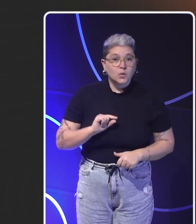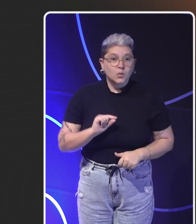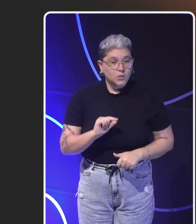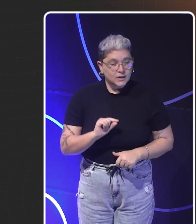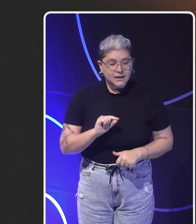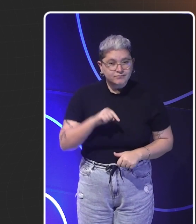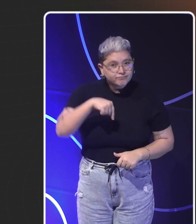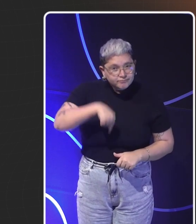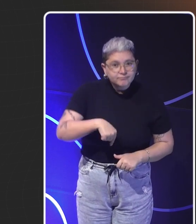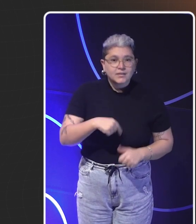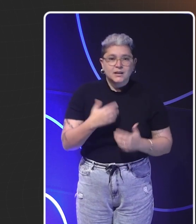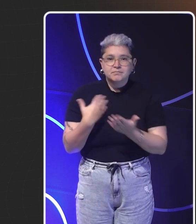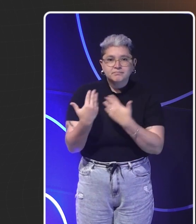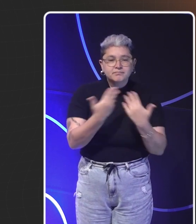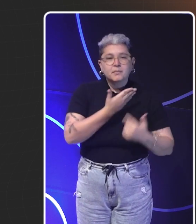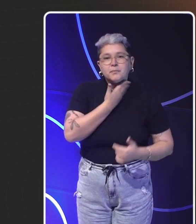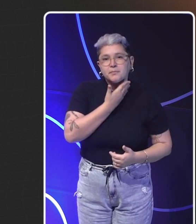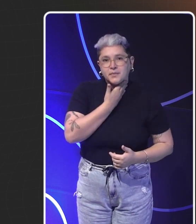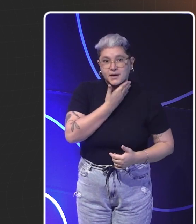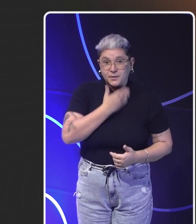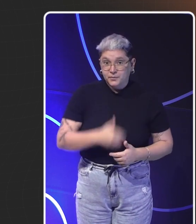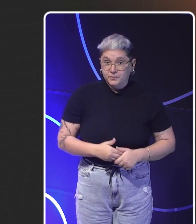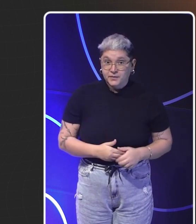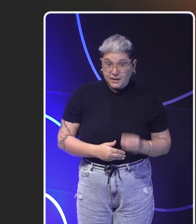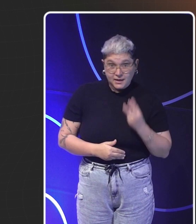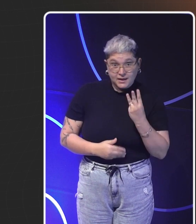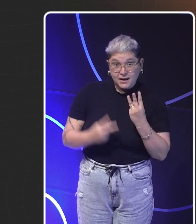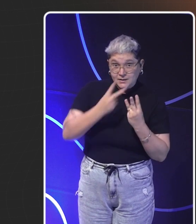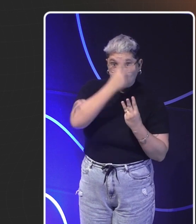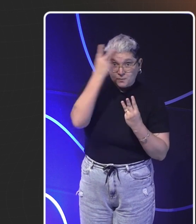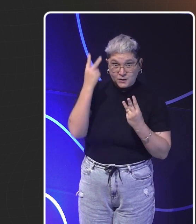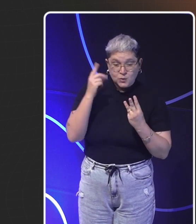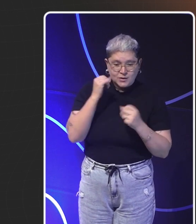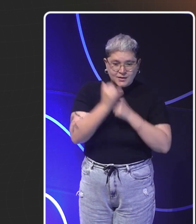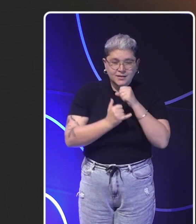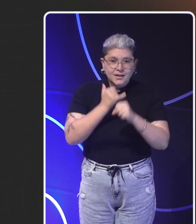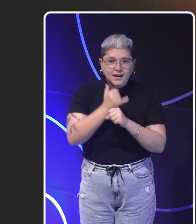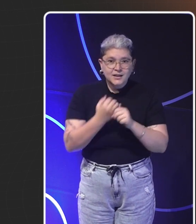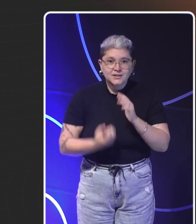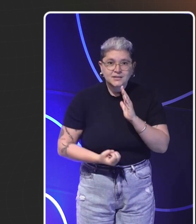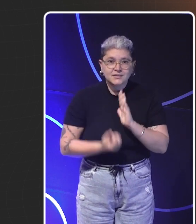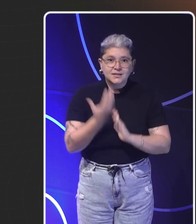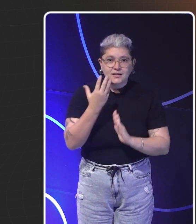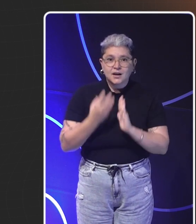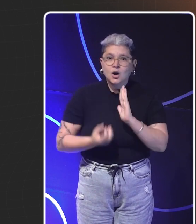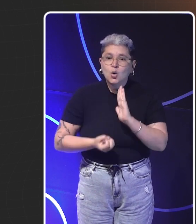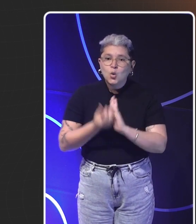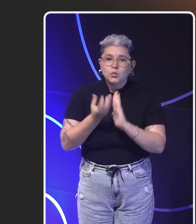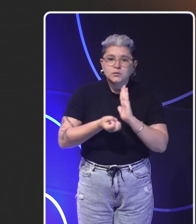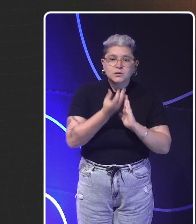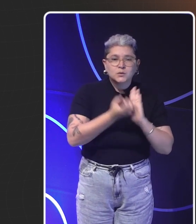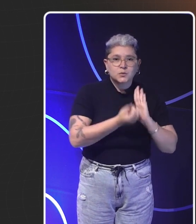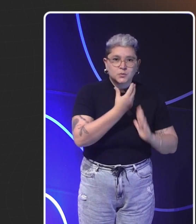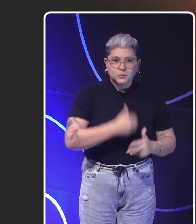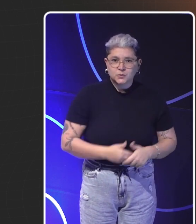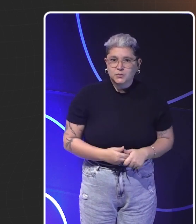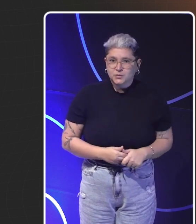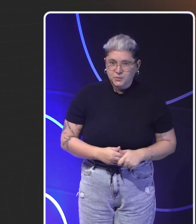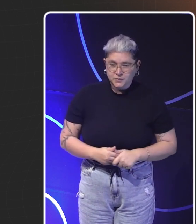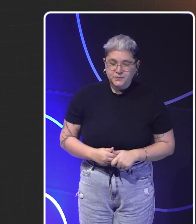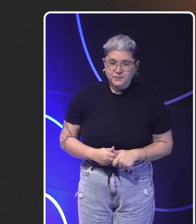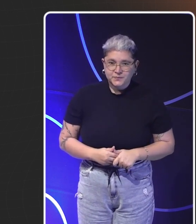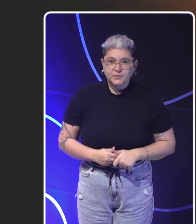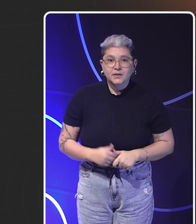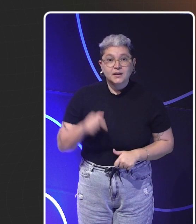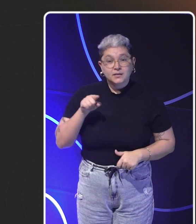desse bate-papo, são 3 criadores de conteúdo, que assim como quase 60% dos criadores de conteúdo que criam hoje conteúdo